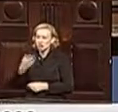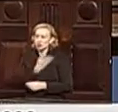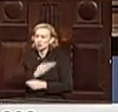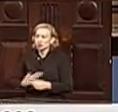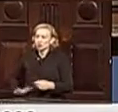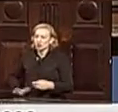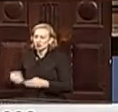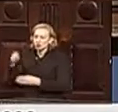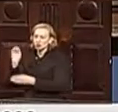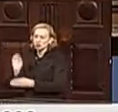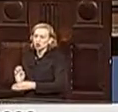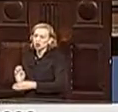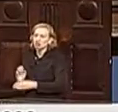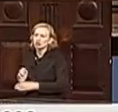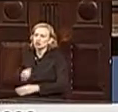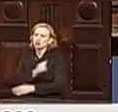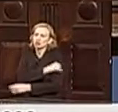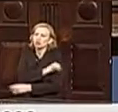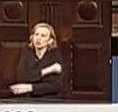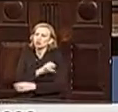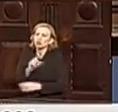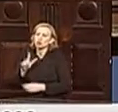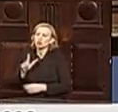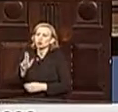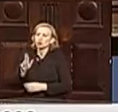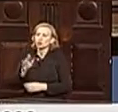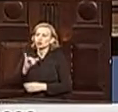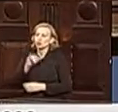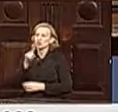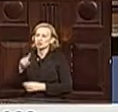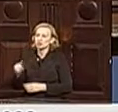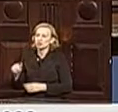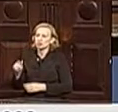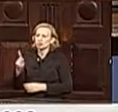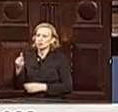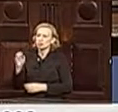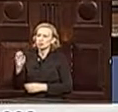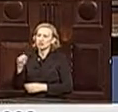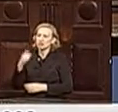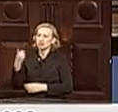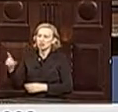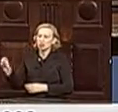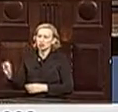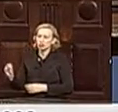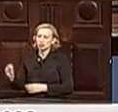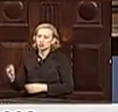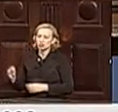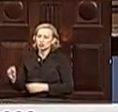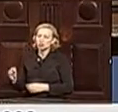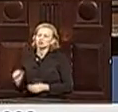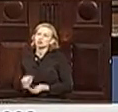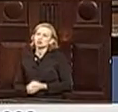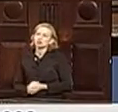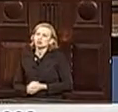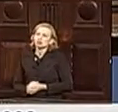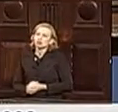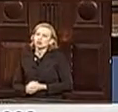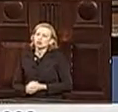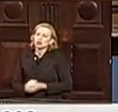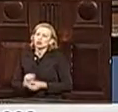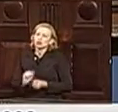do Estado, Luiz Fernando Pezão, porque ele está lá como comandante das forças de